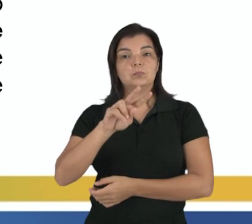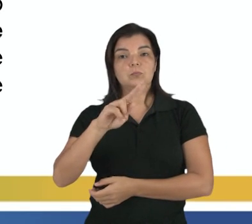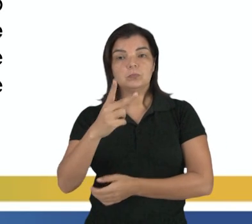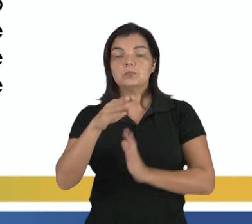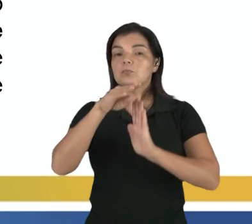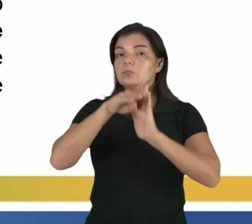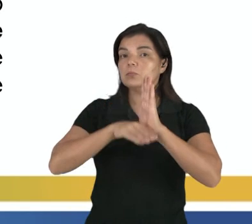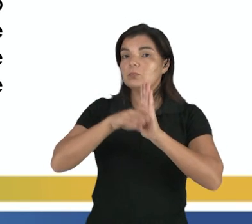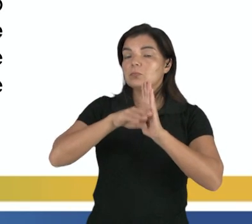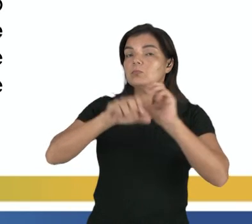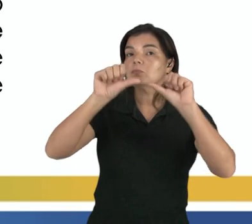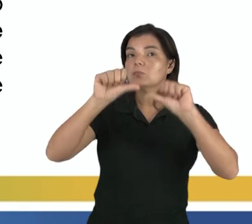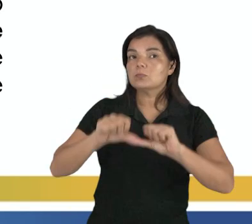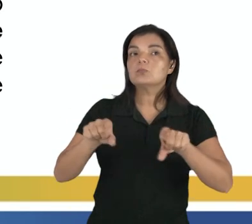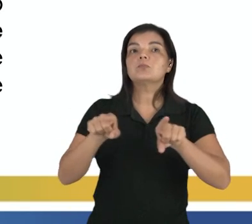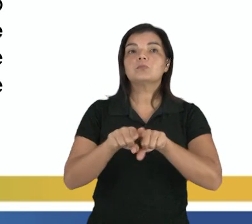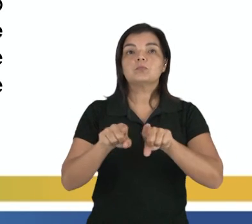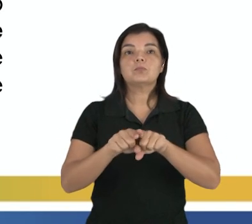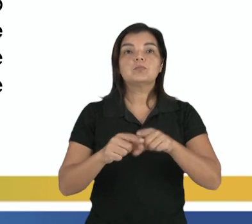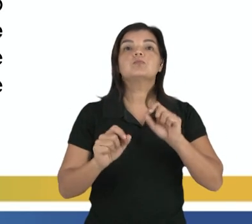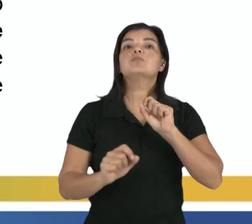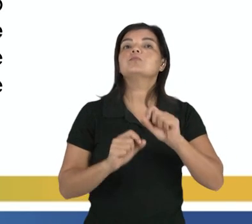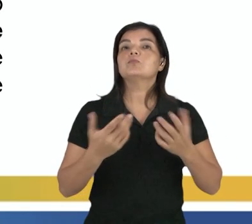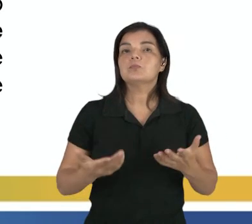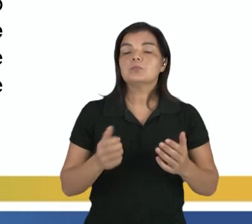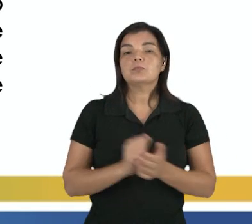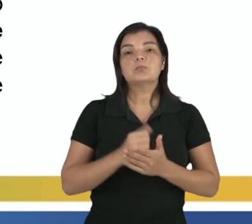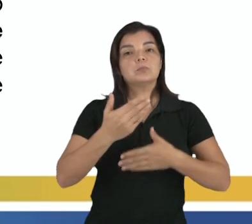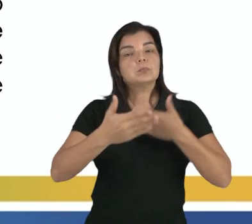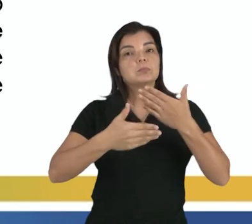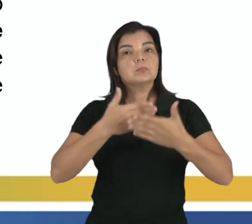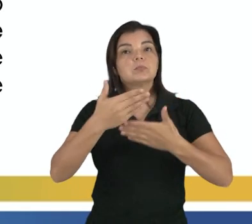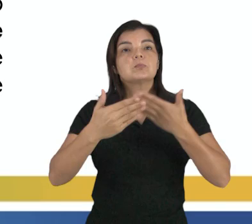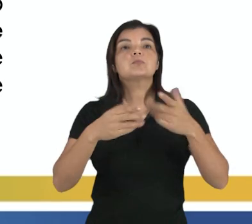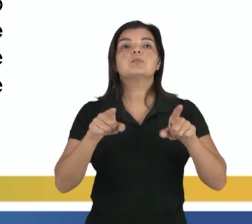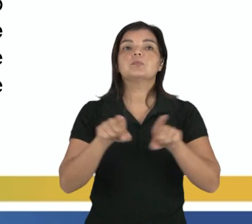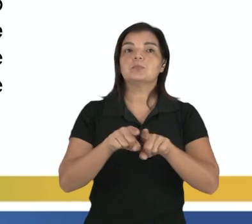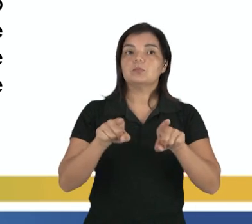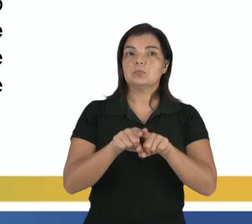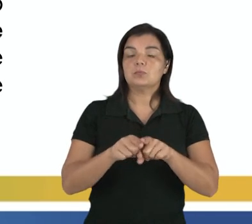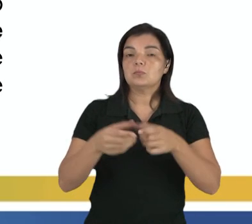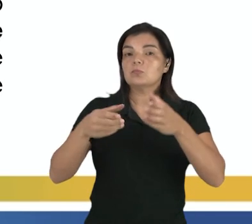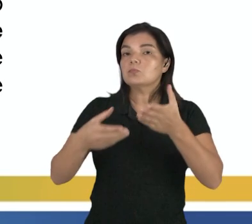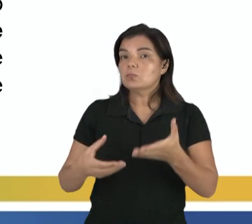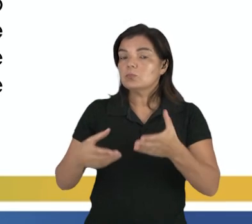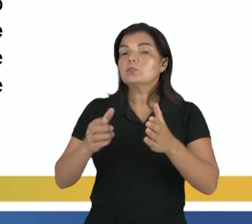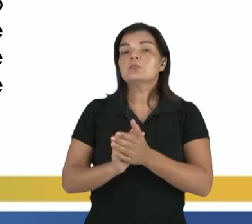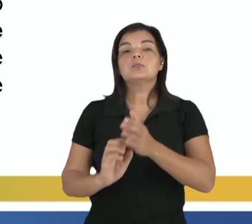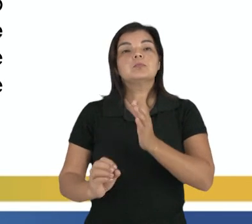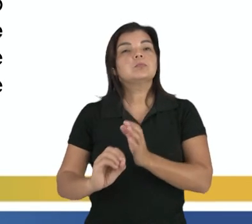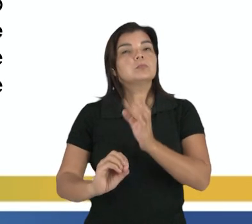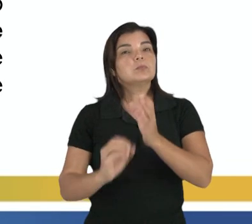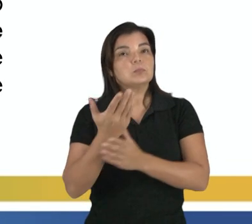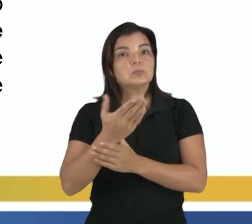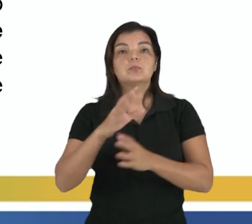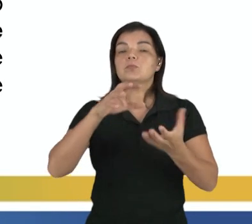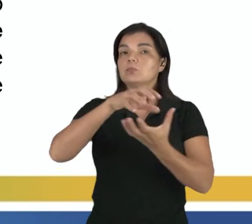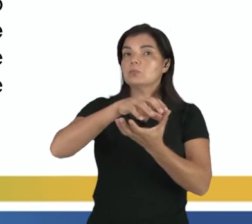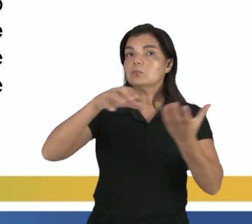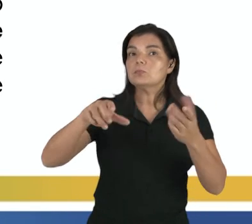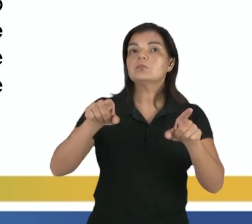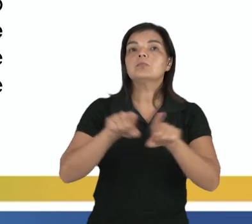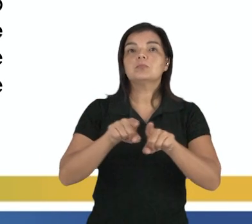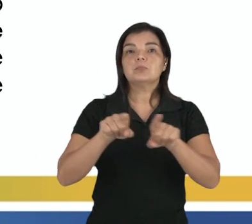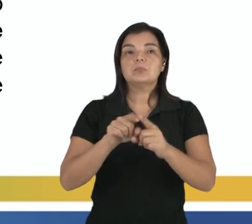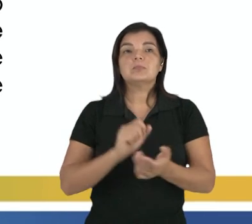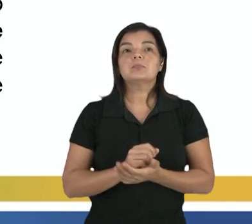com baixo IDH. Esse cenário, ela reflete o quê? O processo predatório de uma colonização que aconteceu naquele continente e